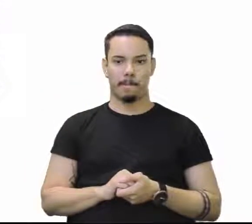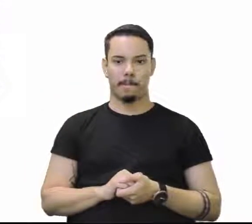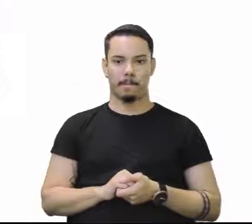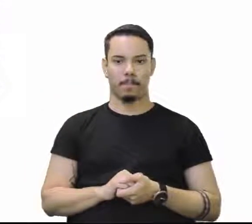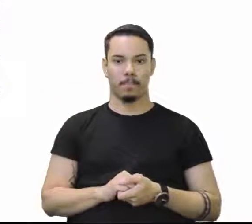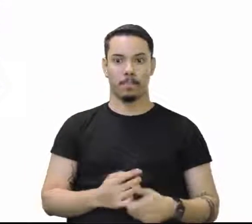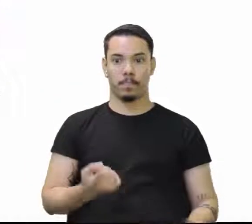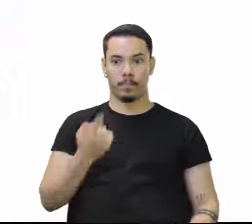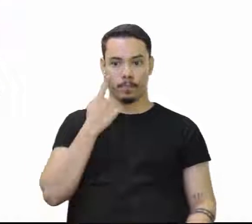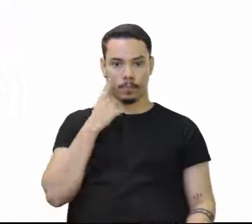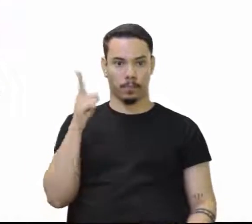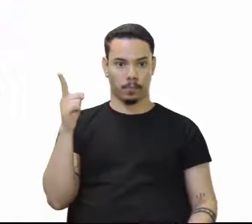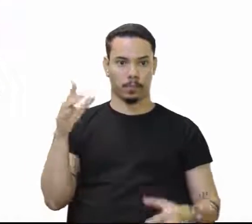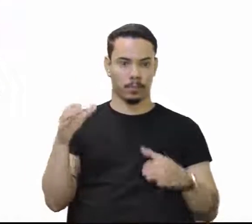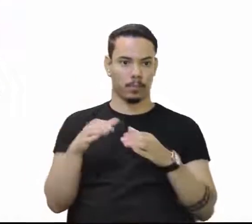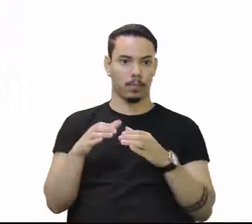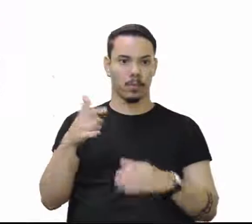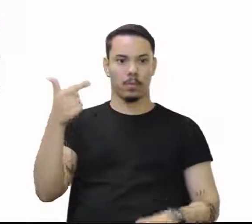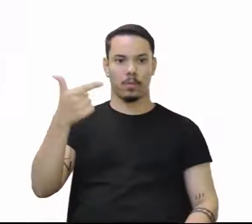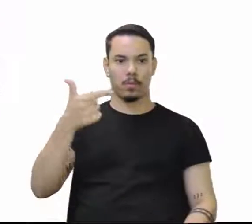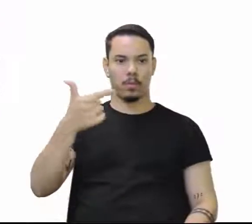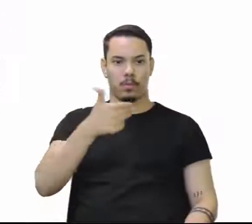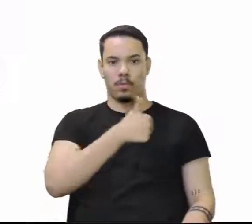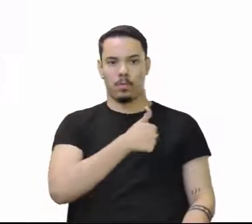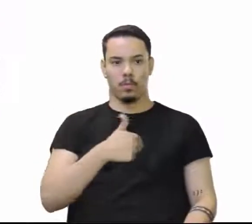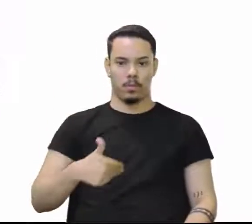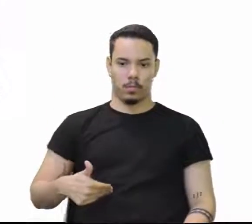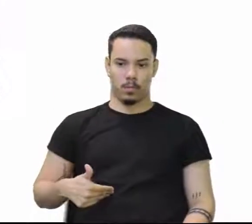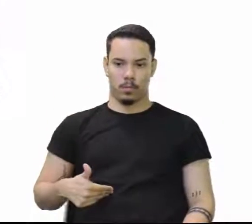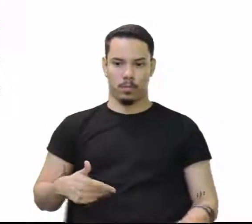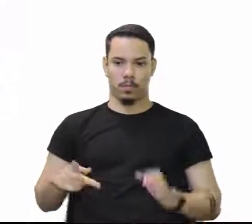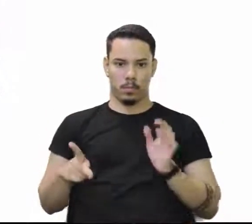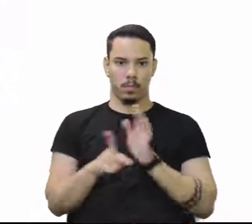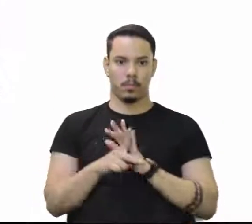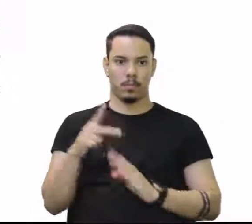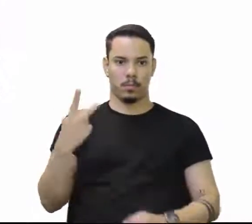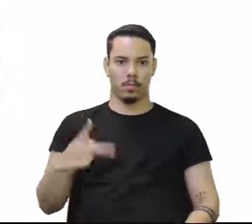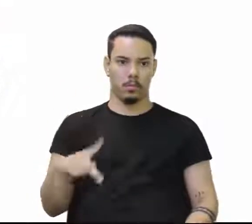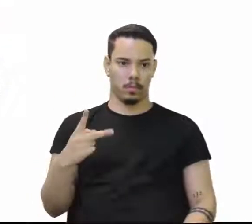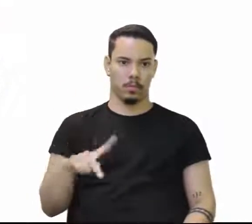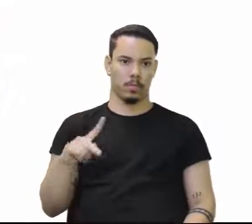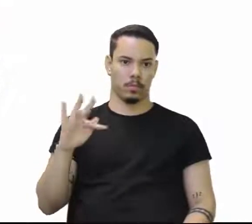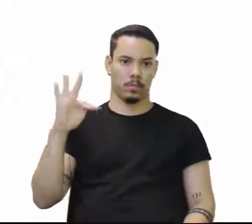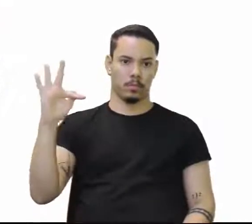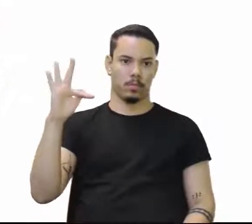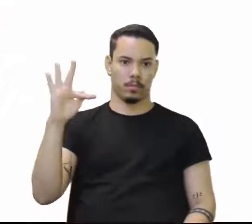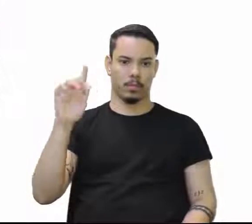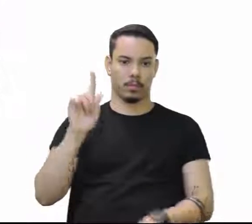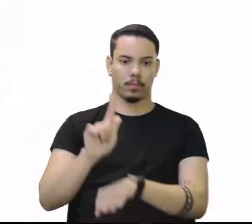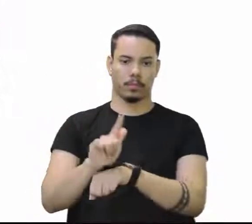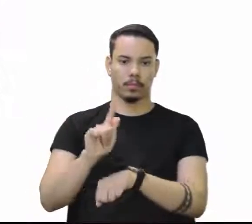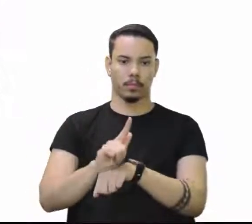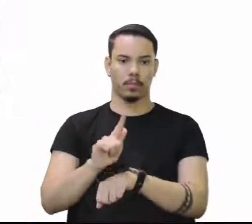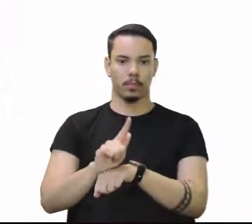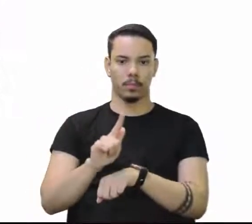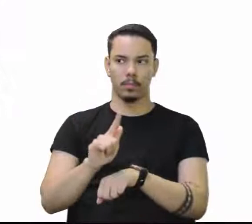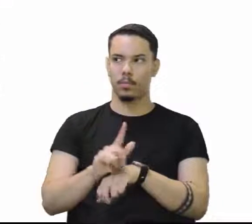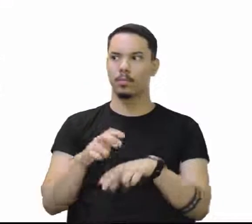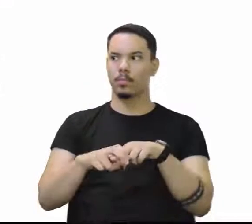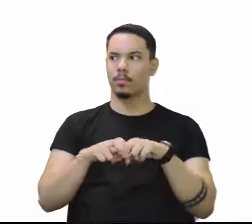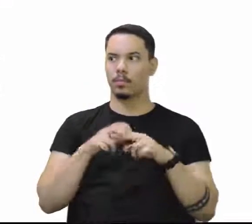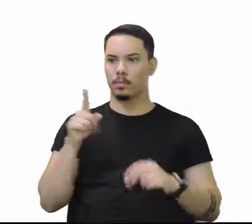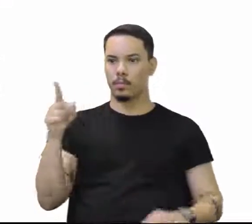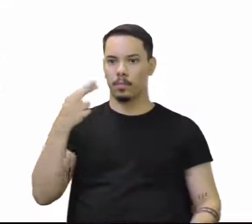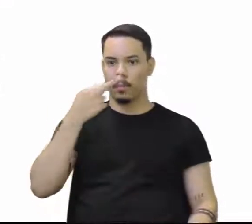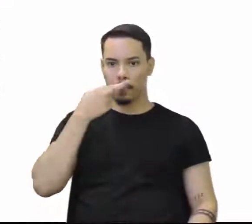Pessoal, Joaquim Vicente Rondon tinha sido o segundo governador do território federal do Guaporé. E o Joaquim Vicente